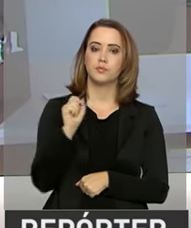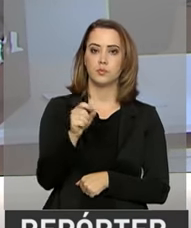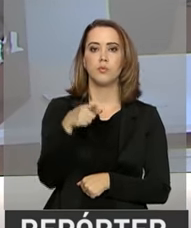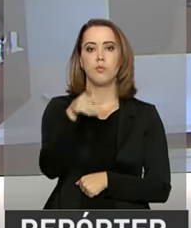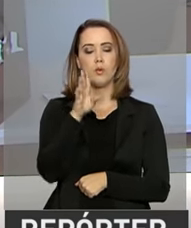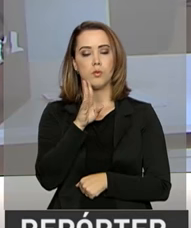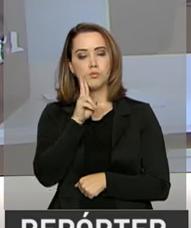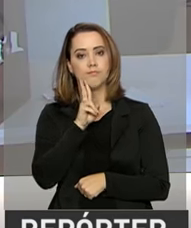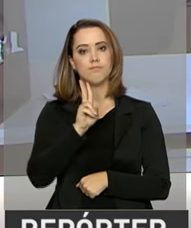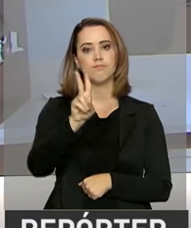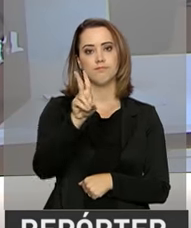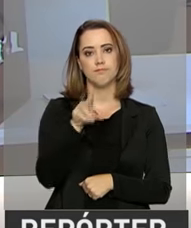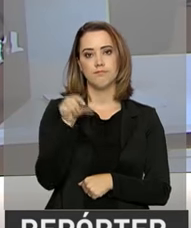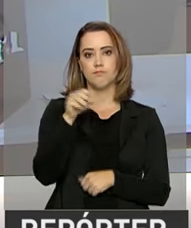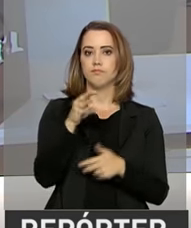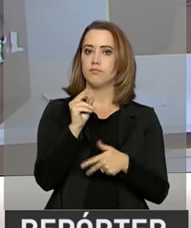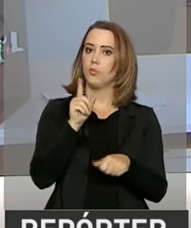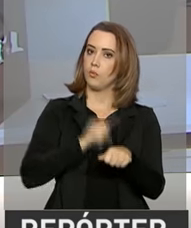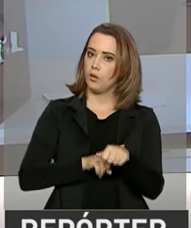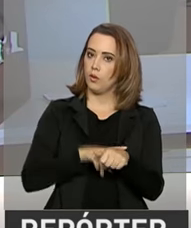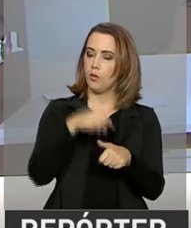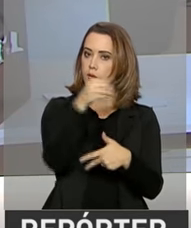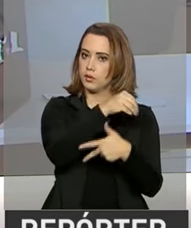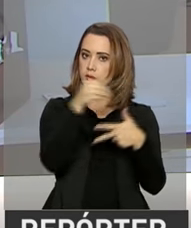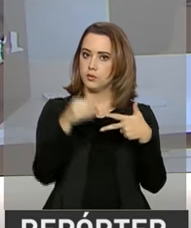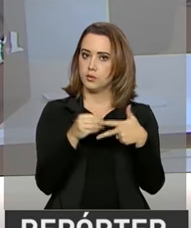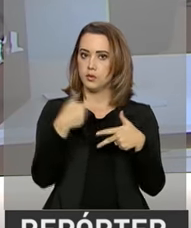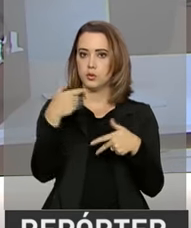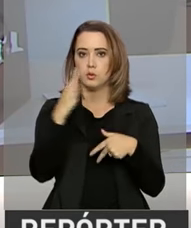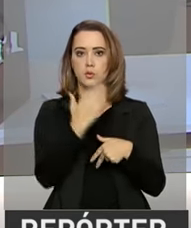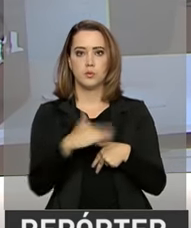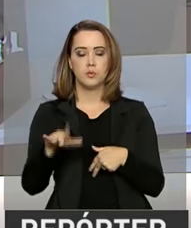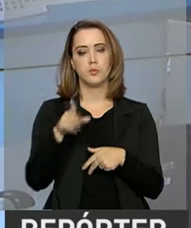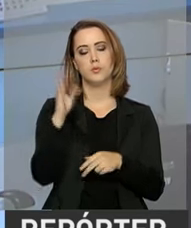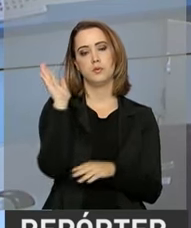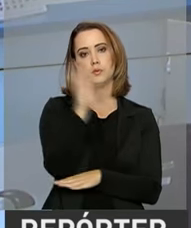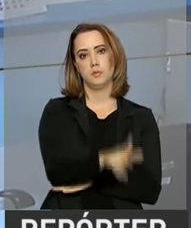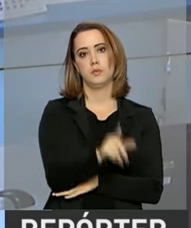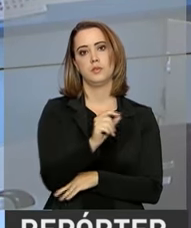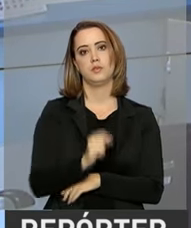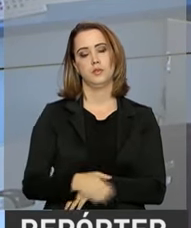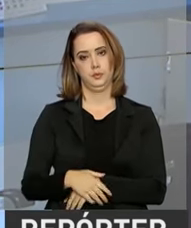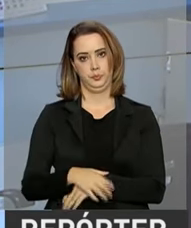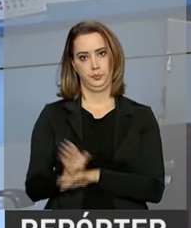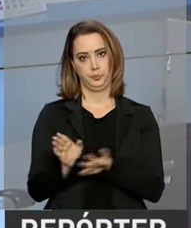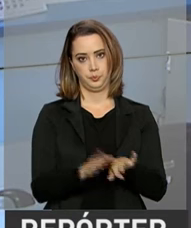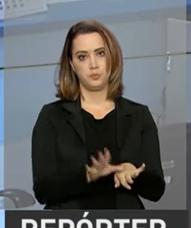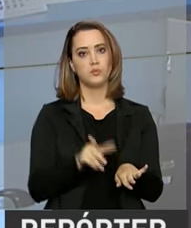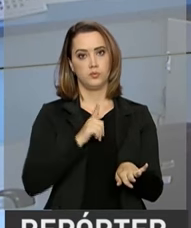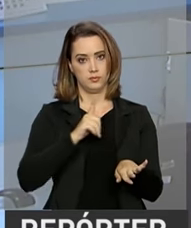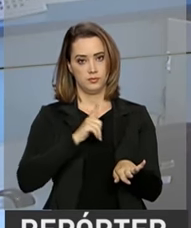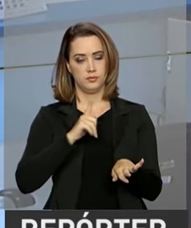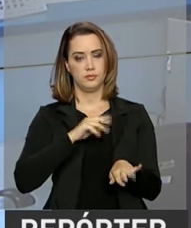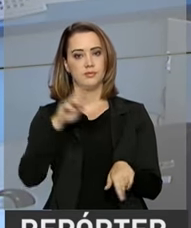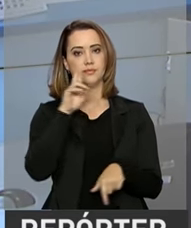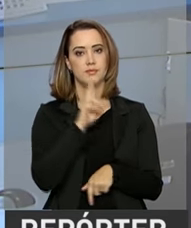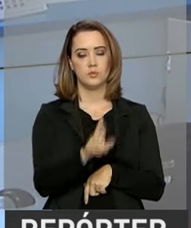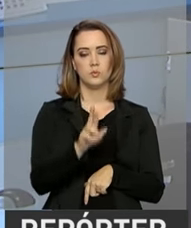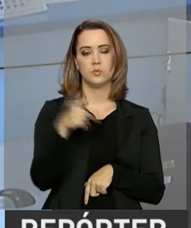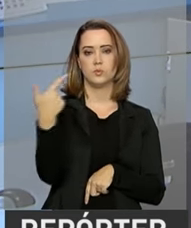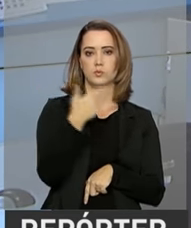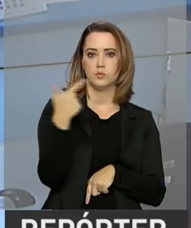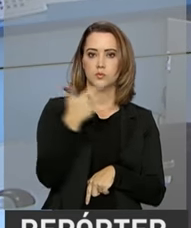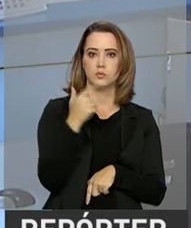você pode acompanhar o programa A Hora do Enem às 2:30 da tarde. E já está disponível o resultado da